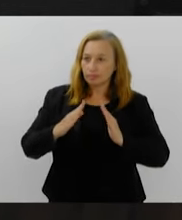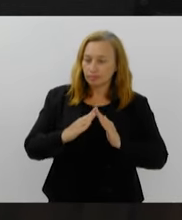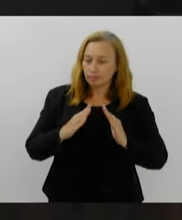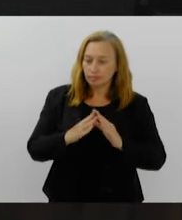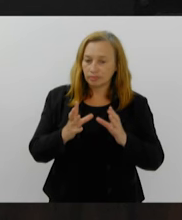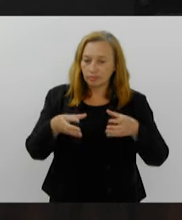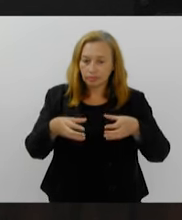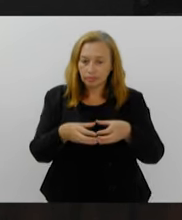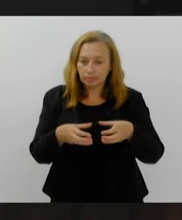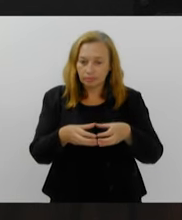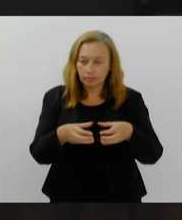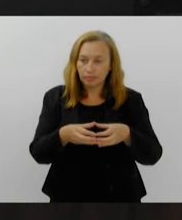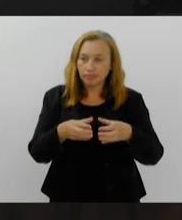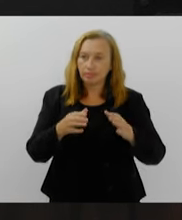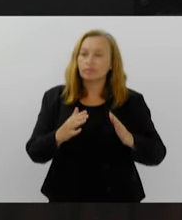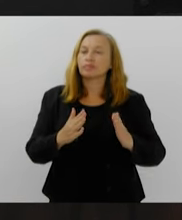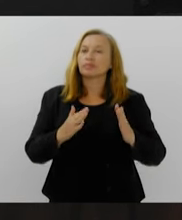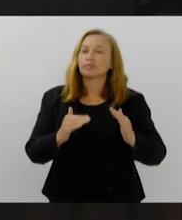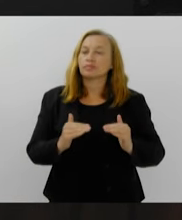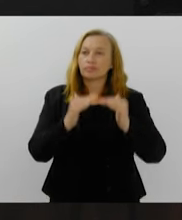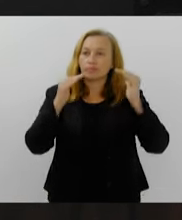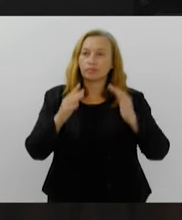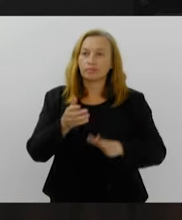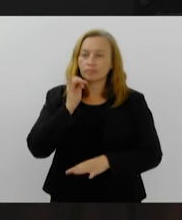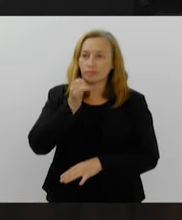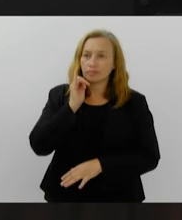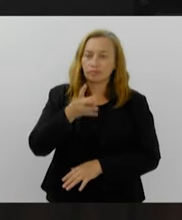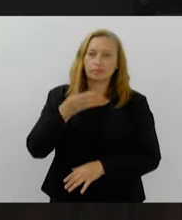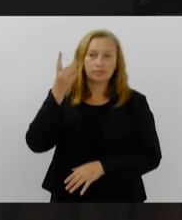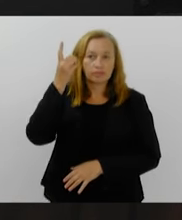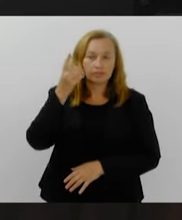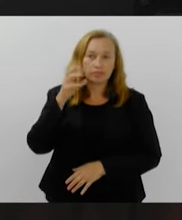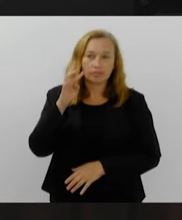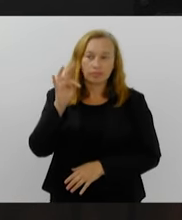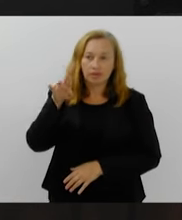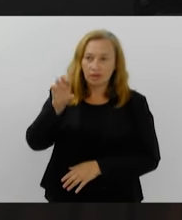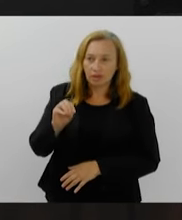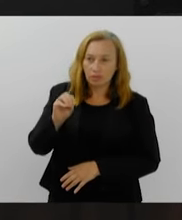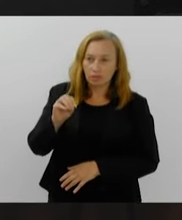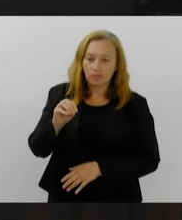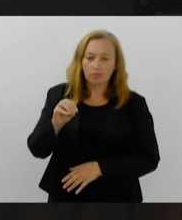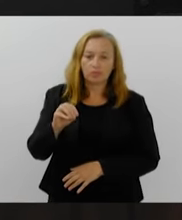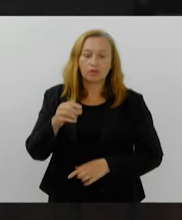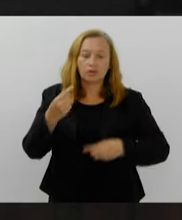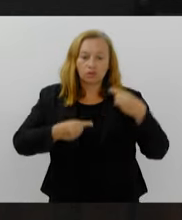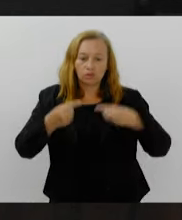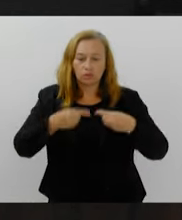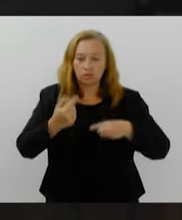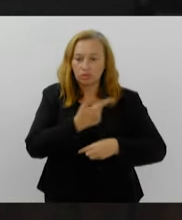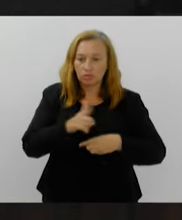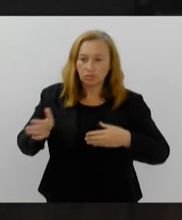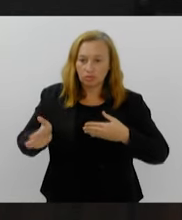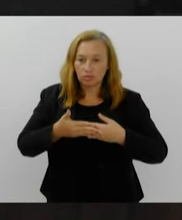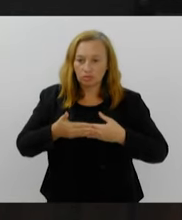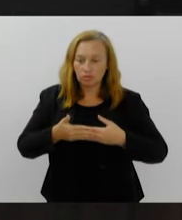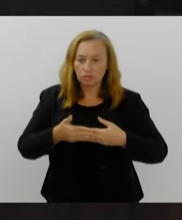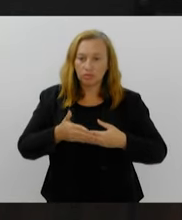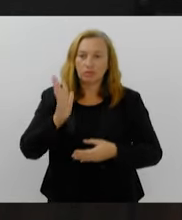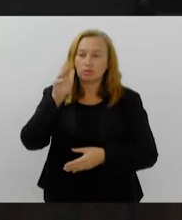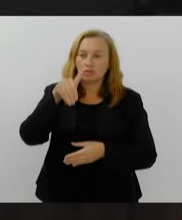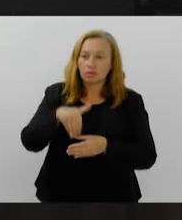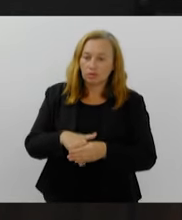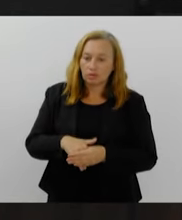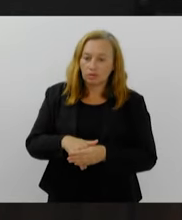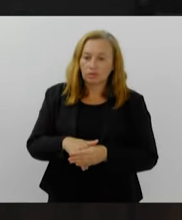proposições externas favorável relatoria do Deputado Renato Miranda em discussão não havendo Quem Queira discutir encerrada a